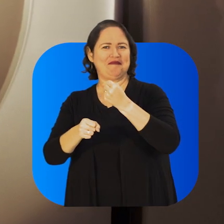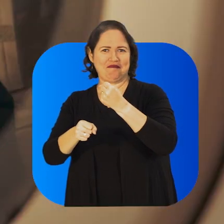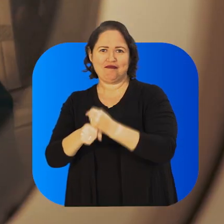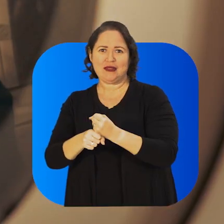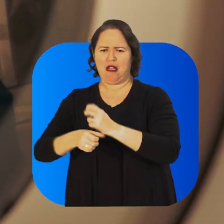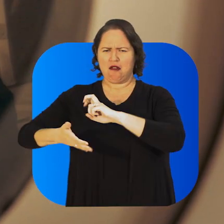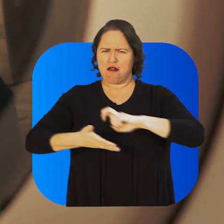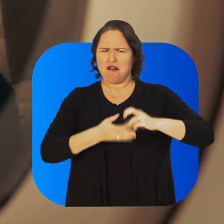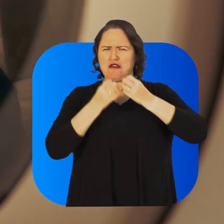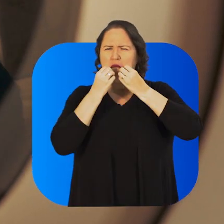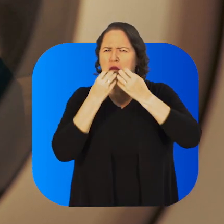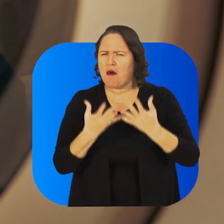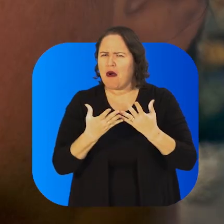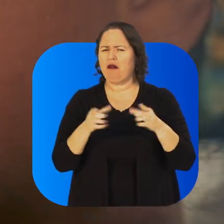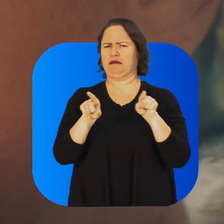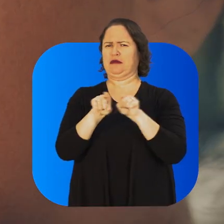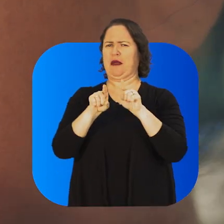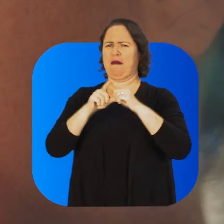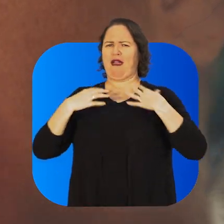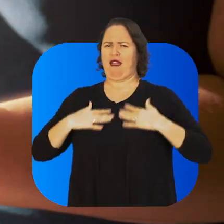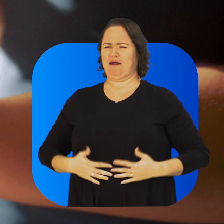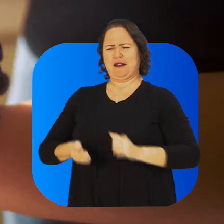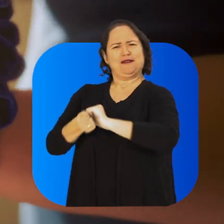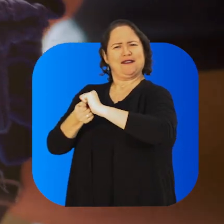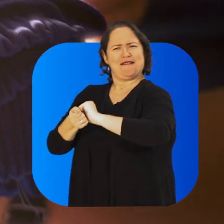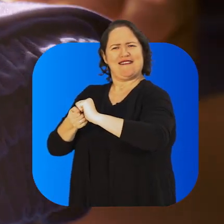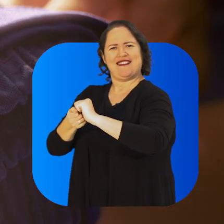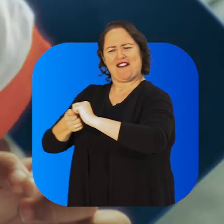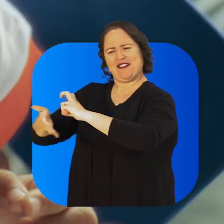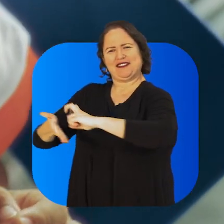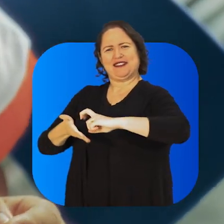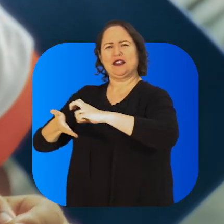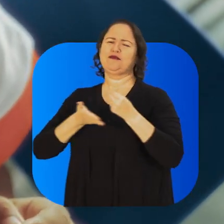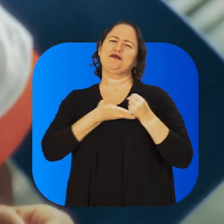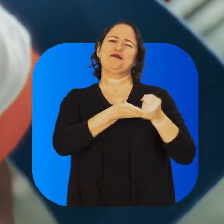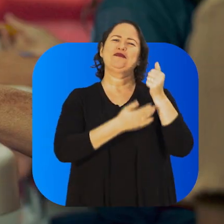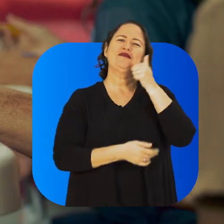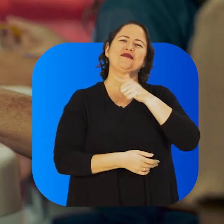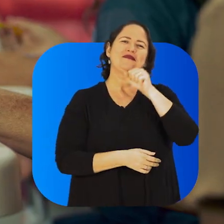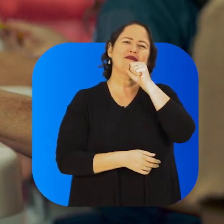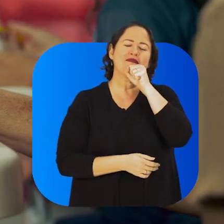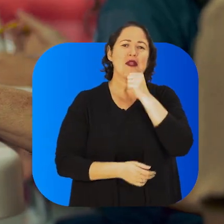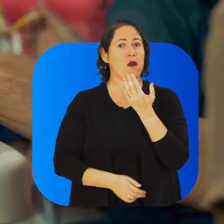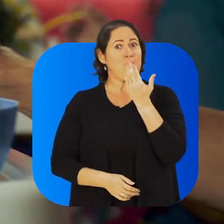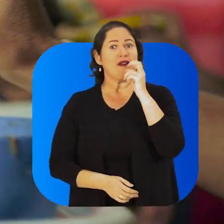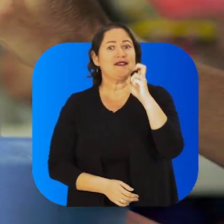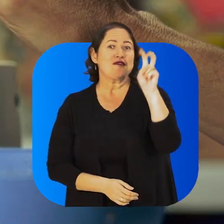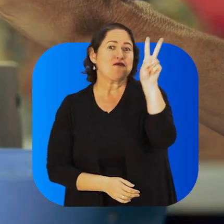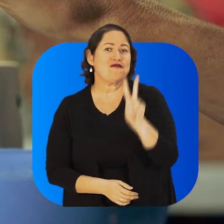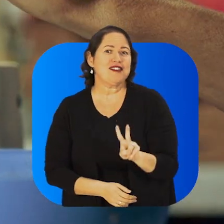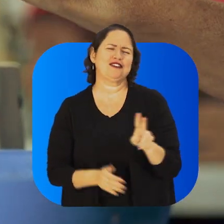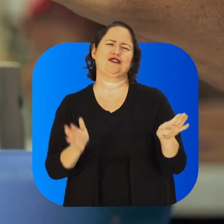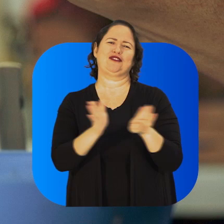Mas crescibilidade é também ter a farda lavada na creche para ajudar a maminha. É papar 5 vezes ao dia